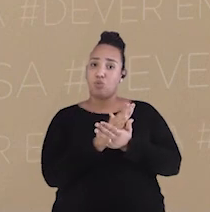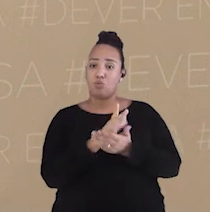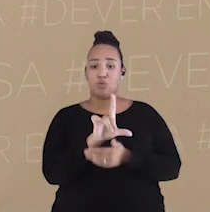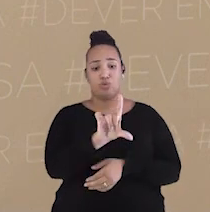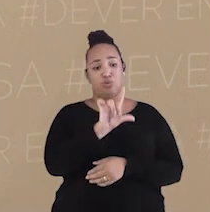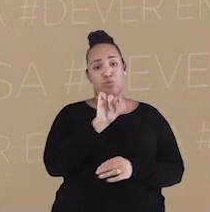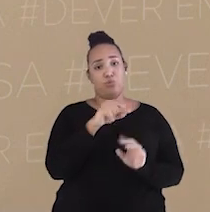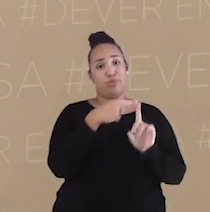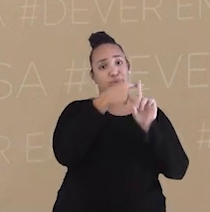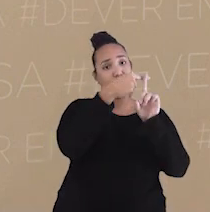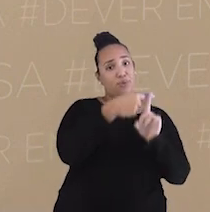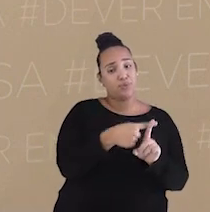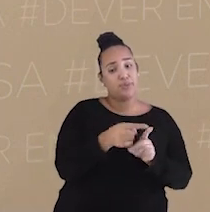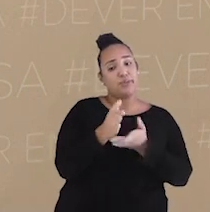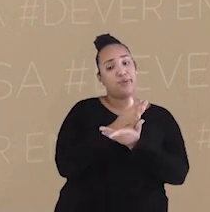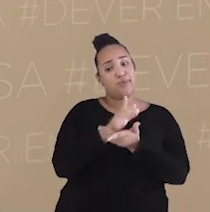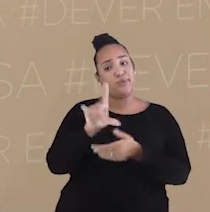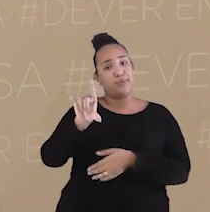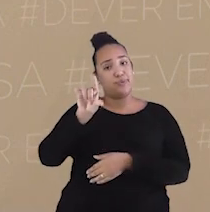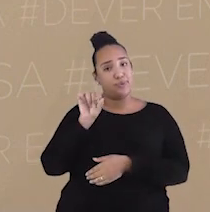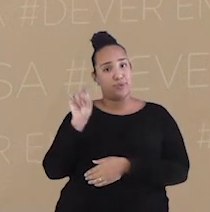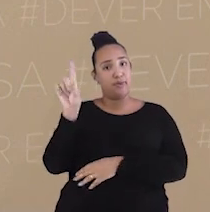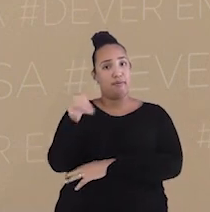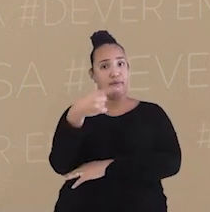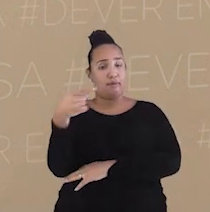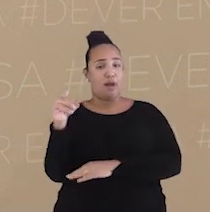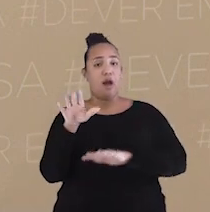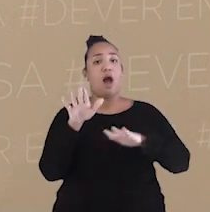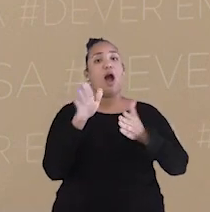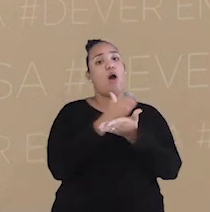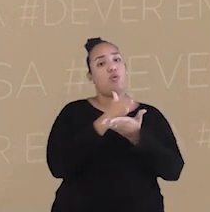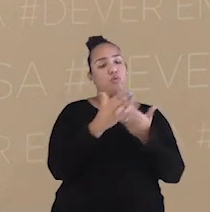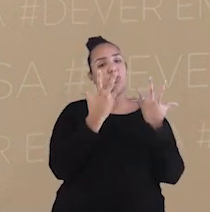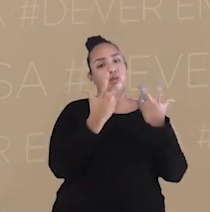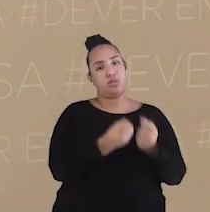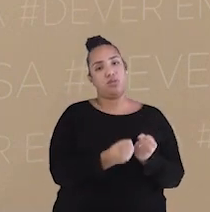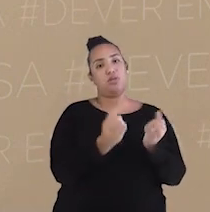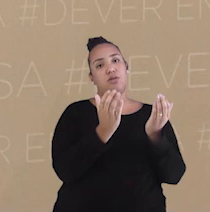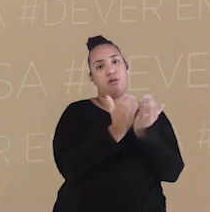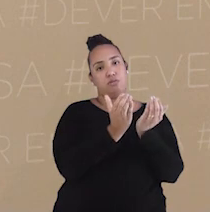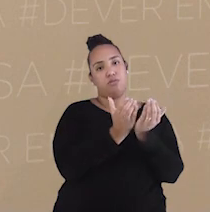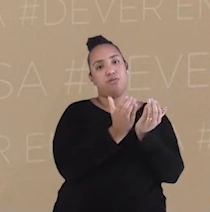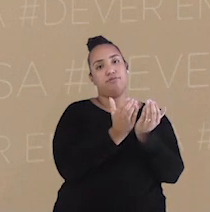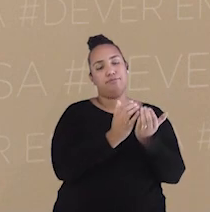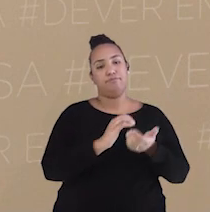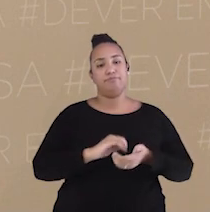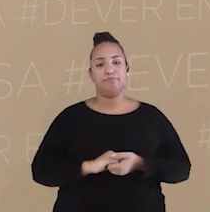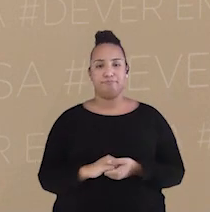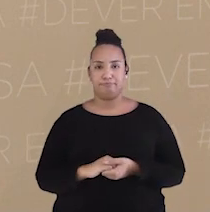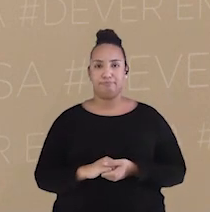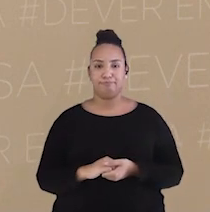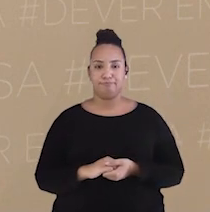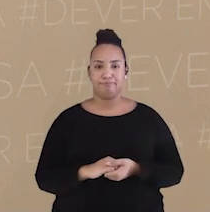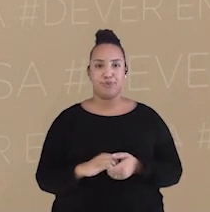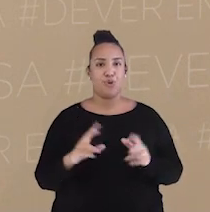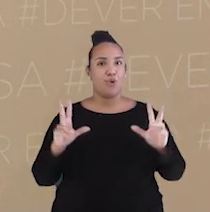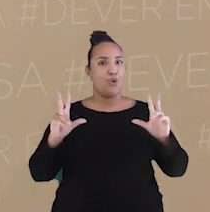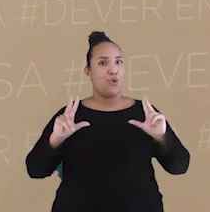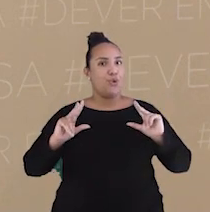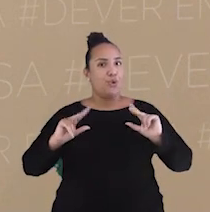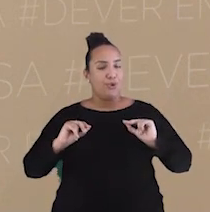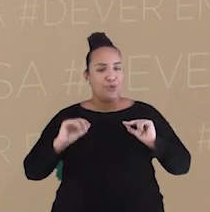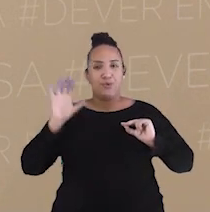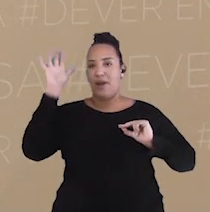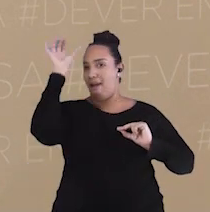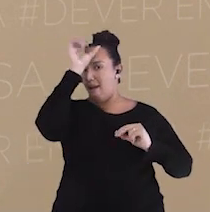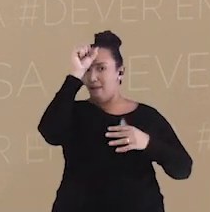a cruz em vez da espada e se converteram ao catolicismo como forma de sobrevivência.